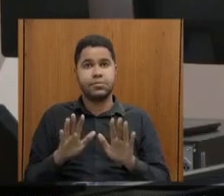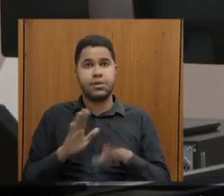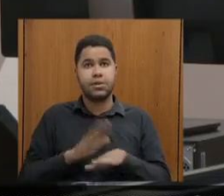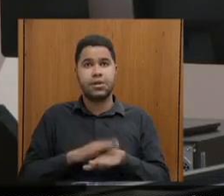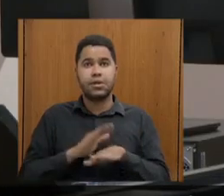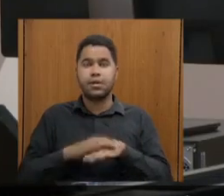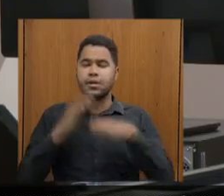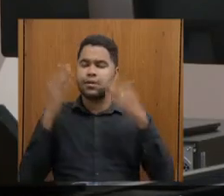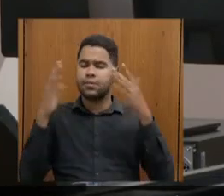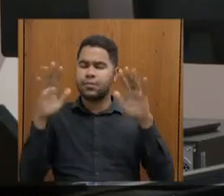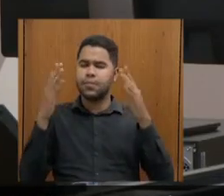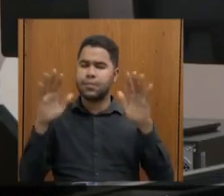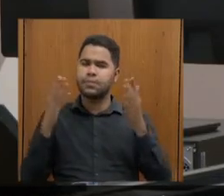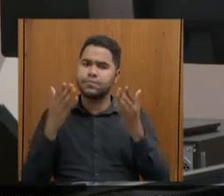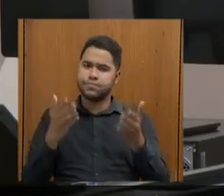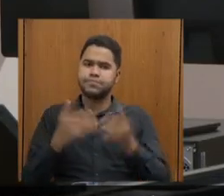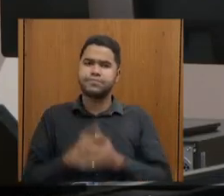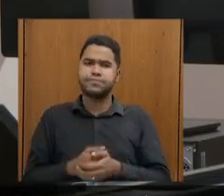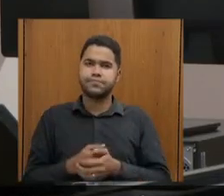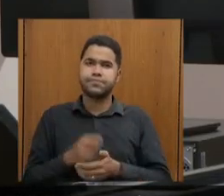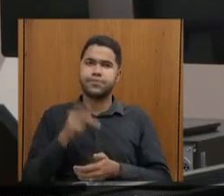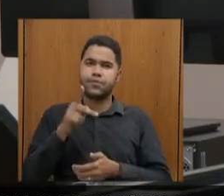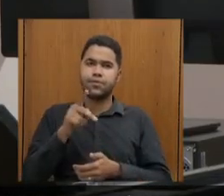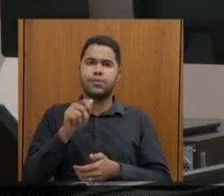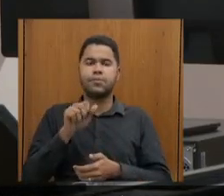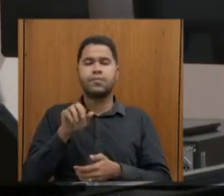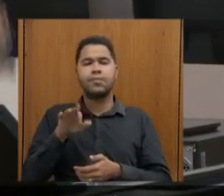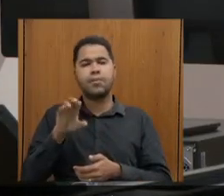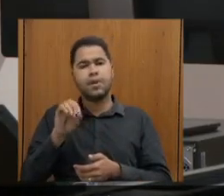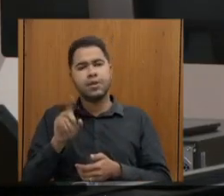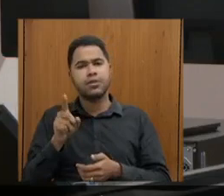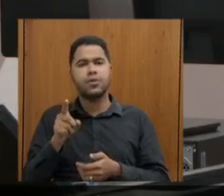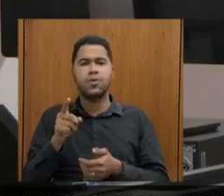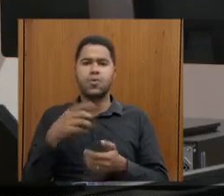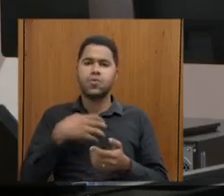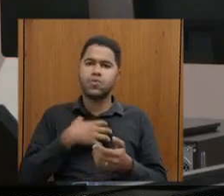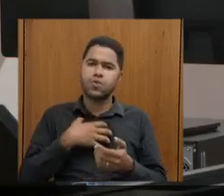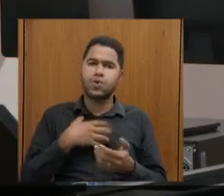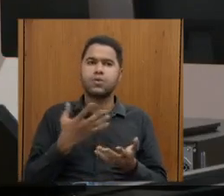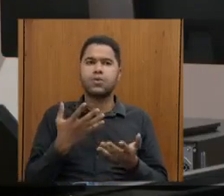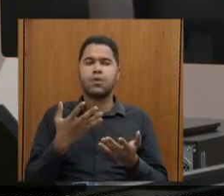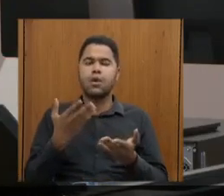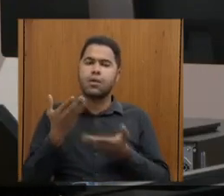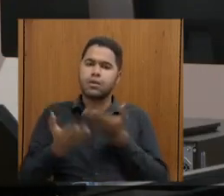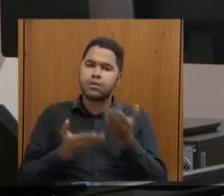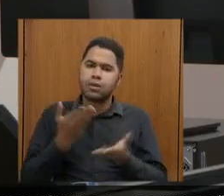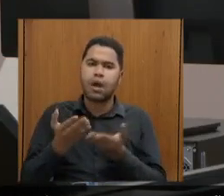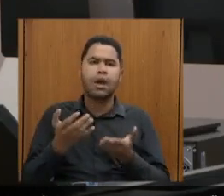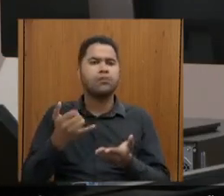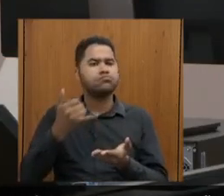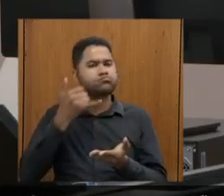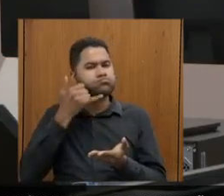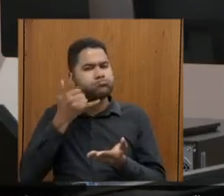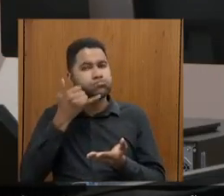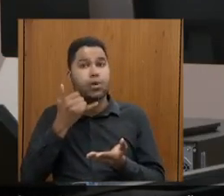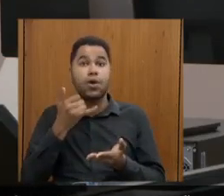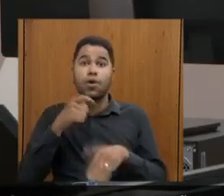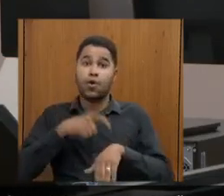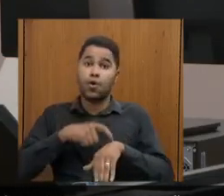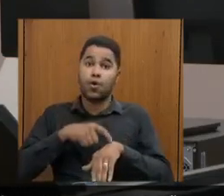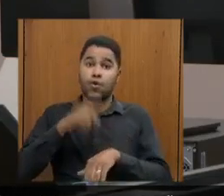realmente parabenizar muito você passado pela maneira como você nos trata de atender telefone do